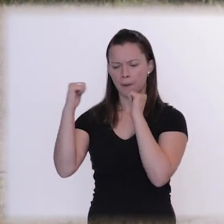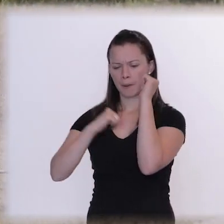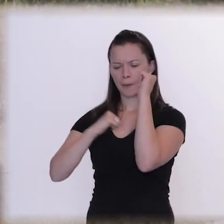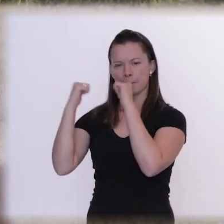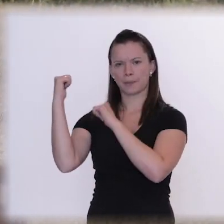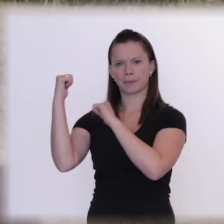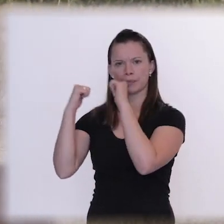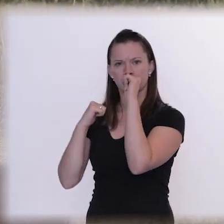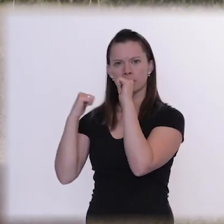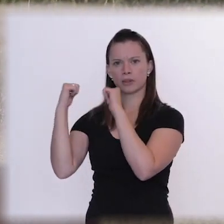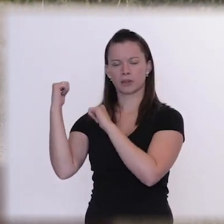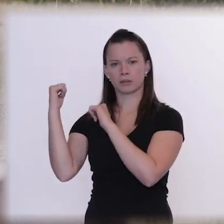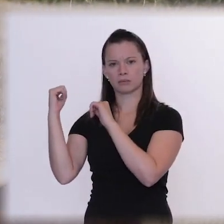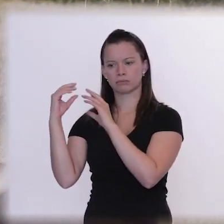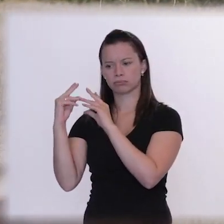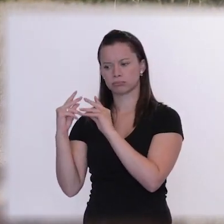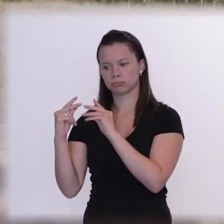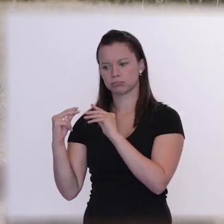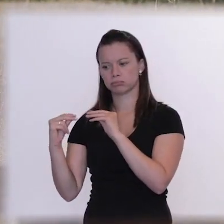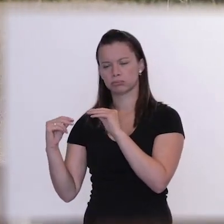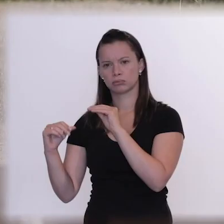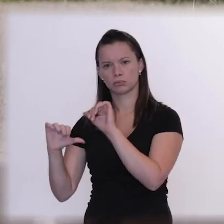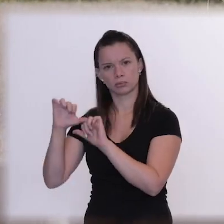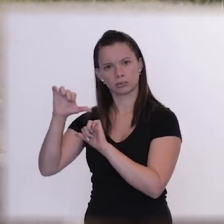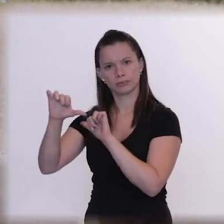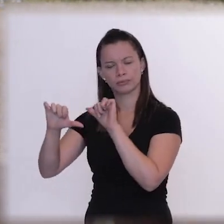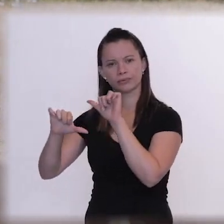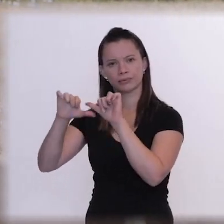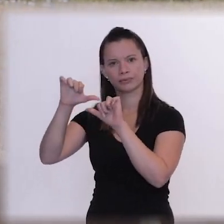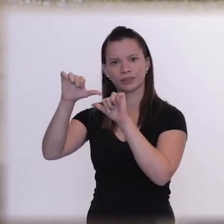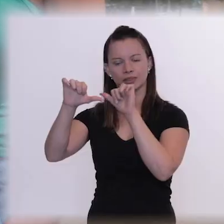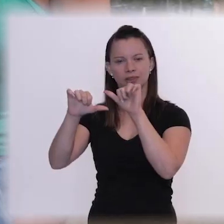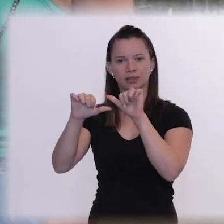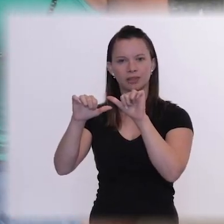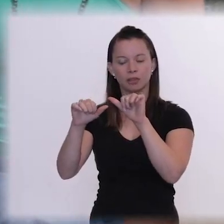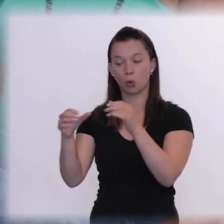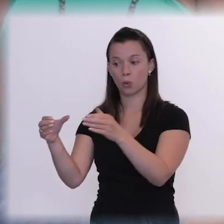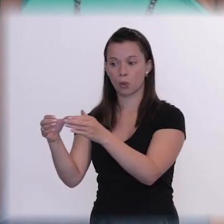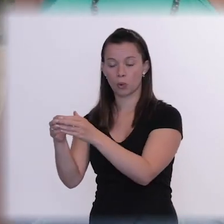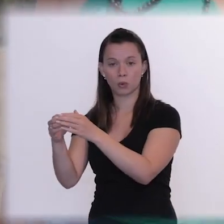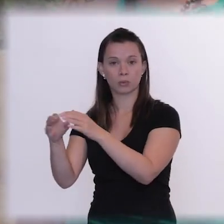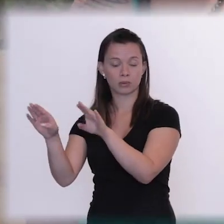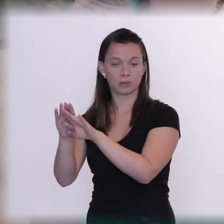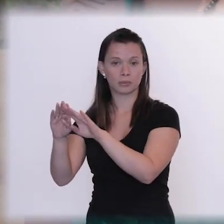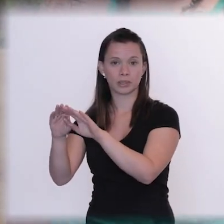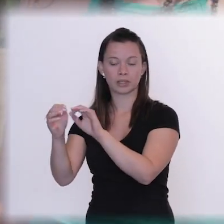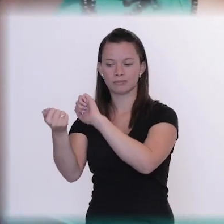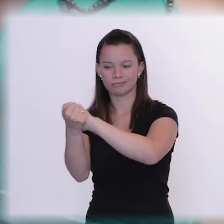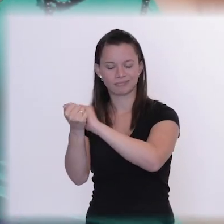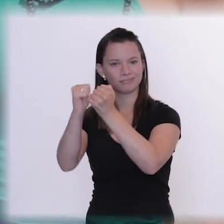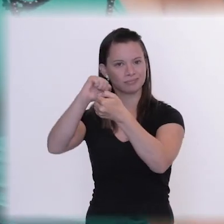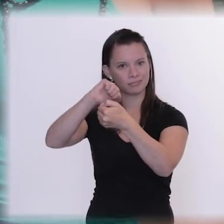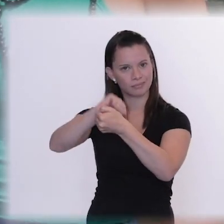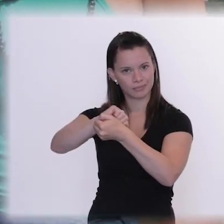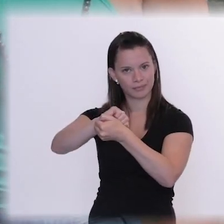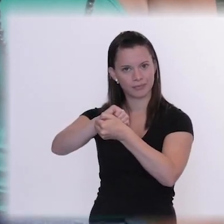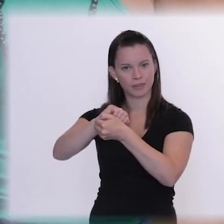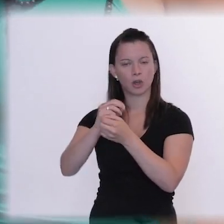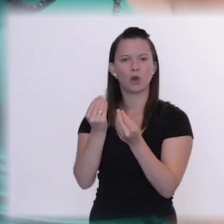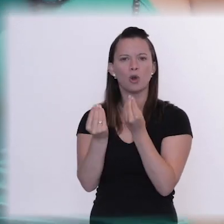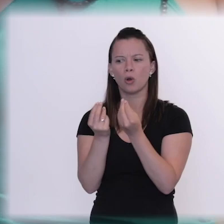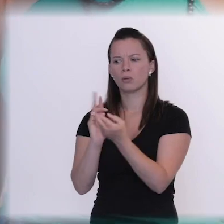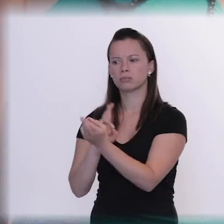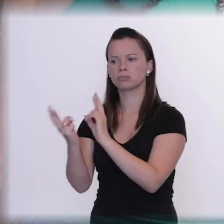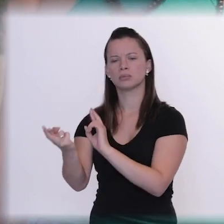espaço, a classe trabalhadora, a moradora da Zona Leste, ela também muda a sua configuração, né? A forma como ela se relaciona com a produção